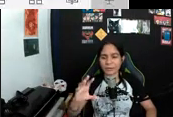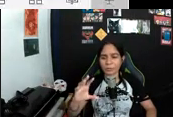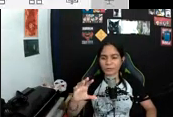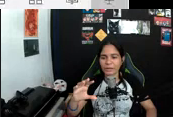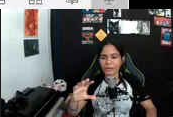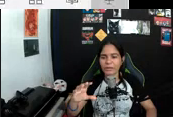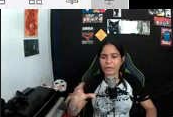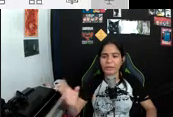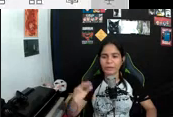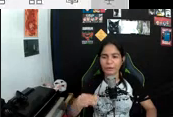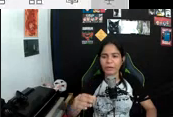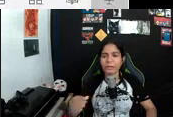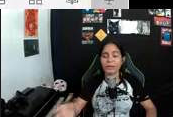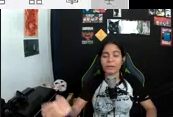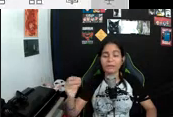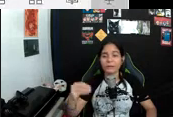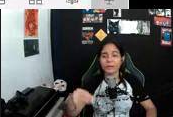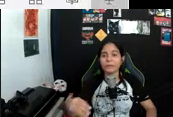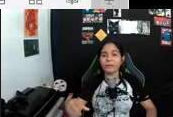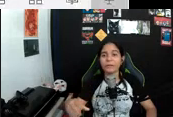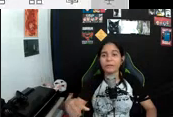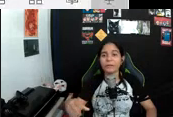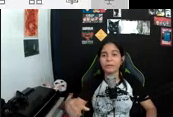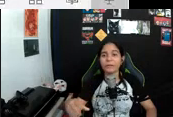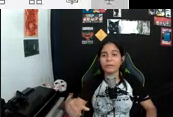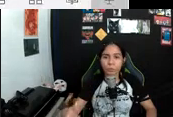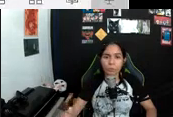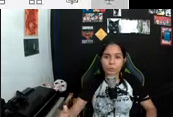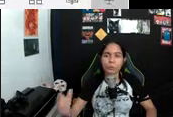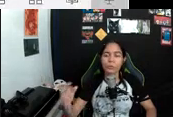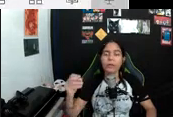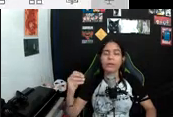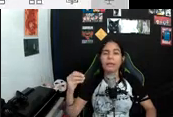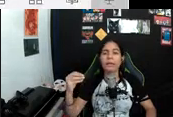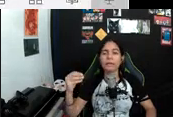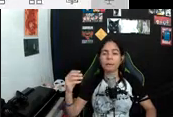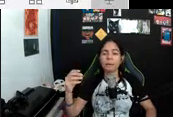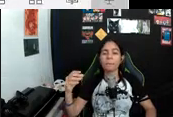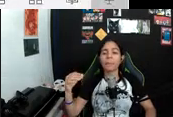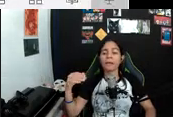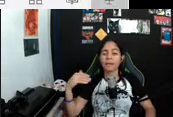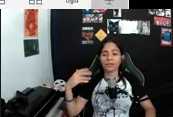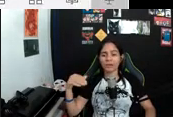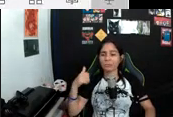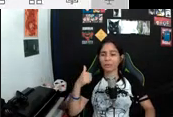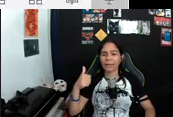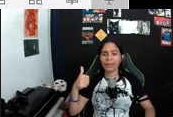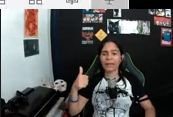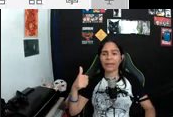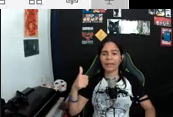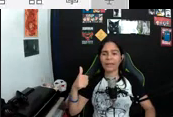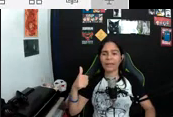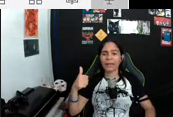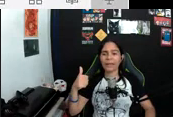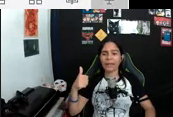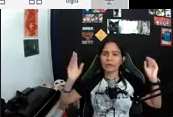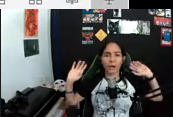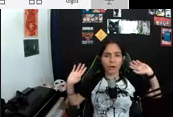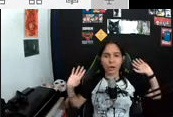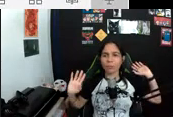na imagem que eu mostrei anteriormente, né, que estava falando também da questão do pudor, né? Então, tem gente,